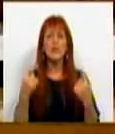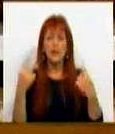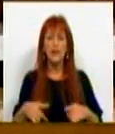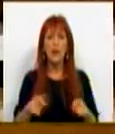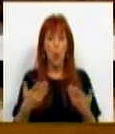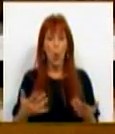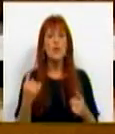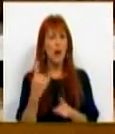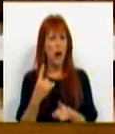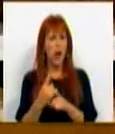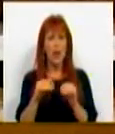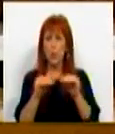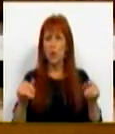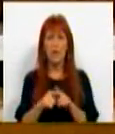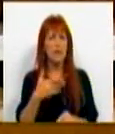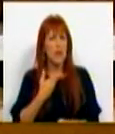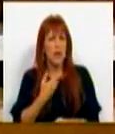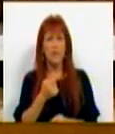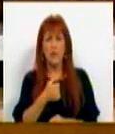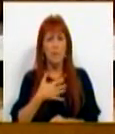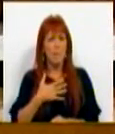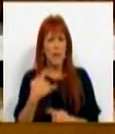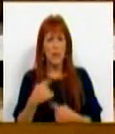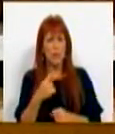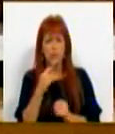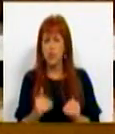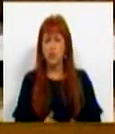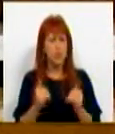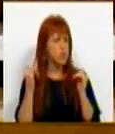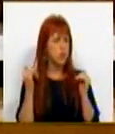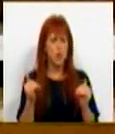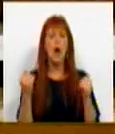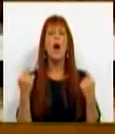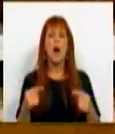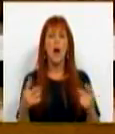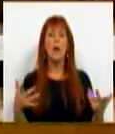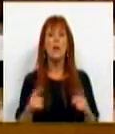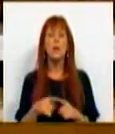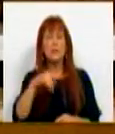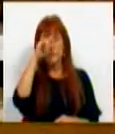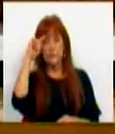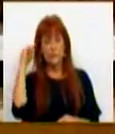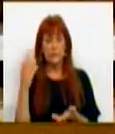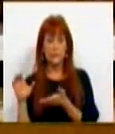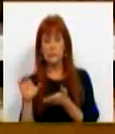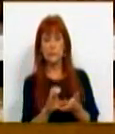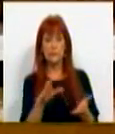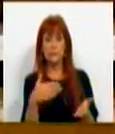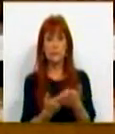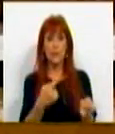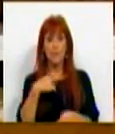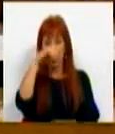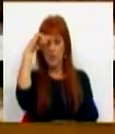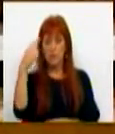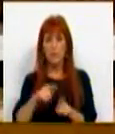tem hoje ainda um nível de endividamento das empresas muitíssimo elevado, que lhes dificulta o financiamento,